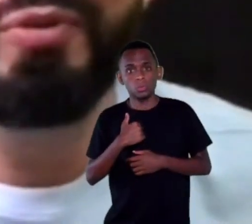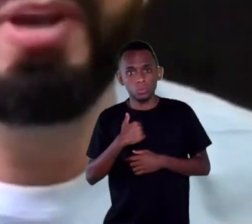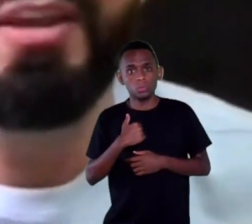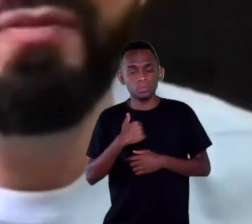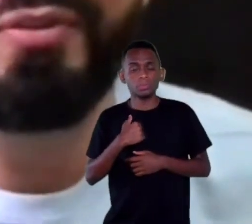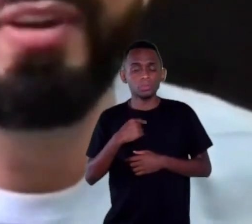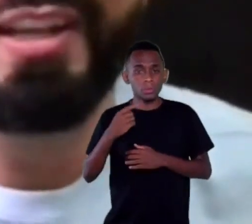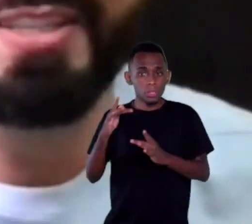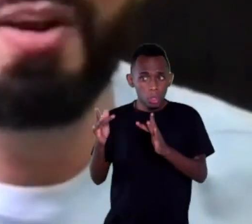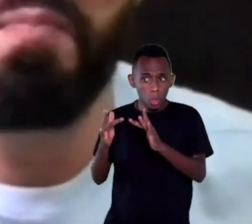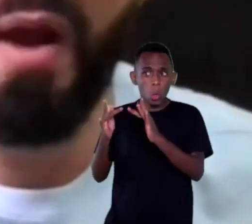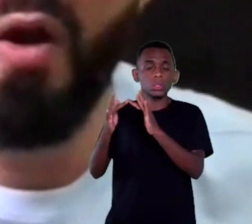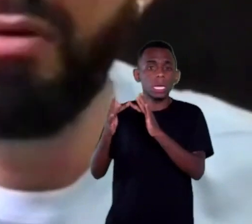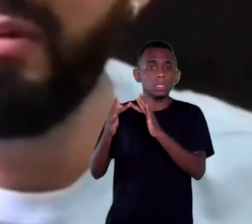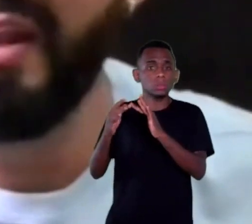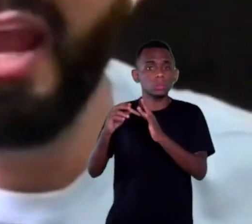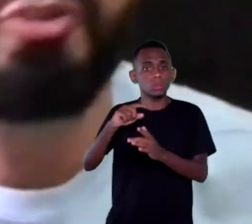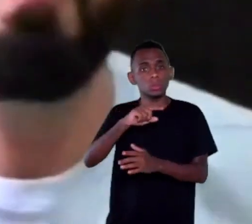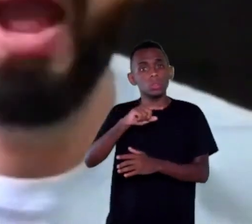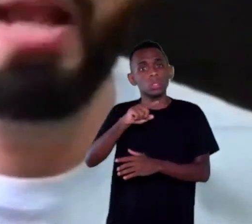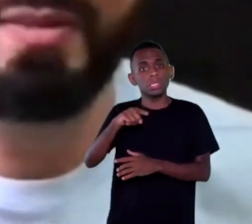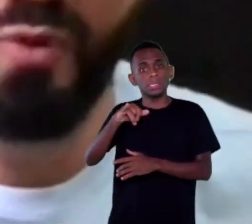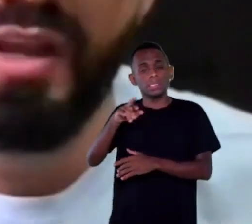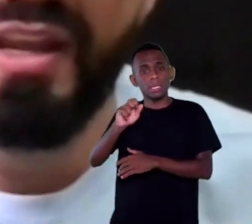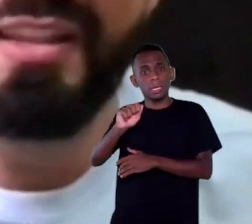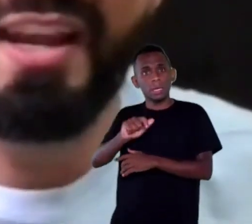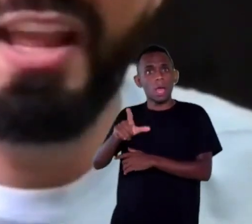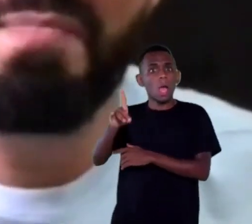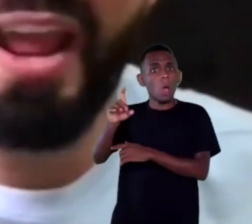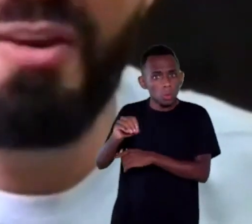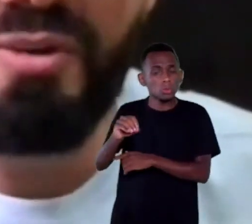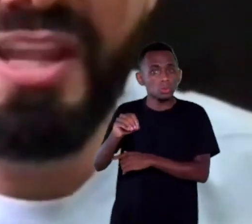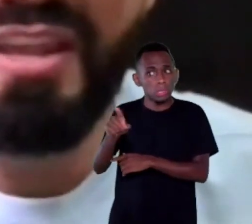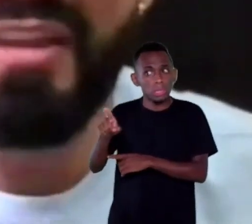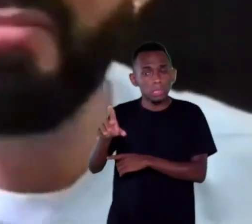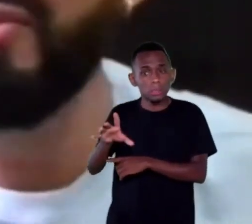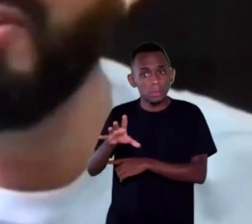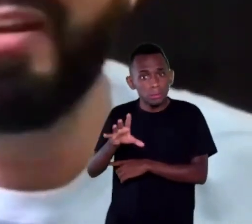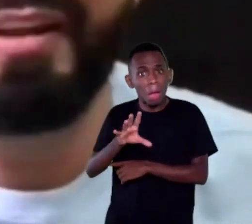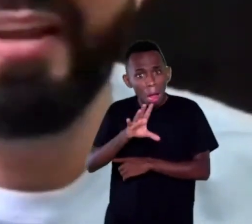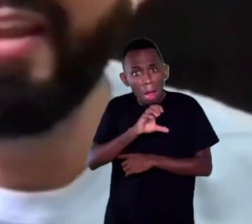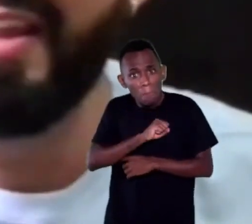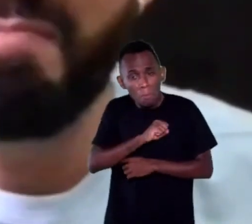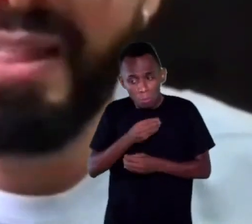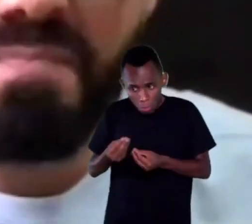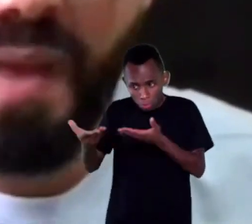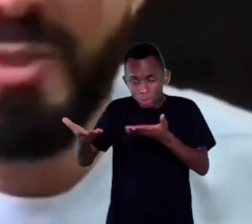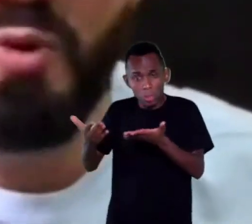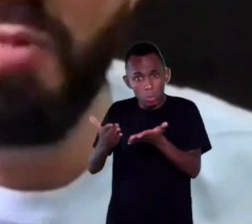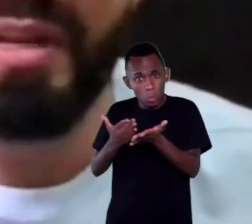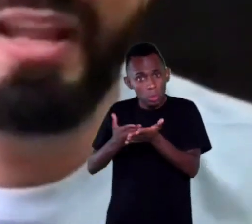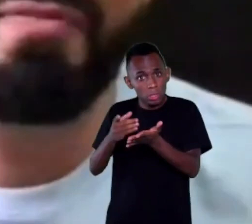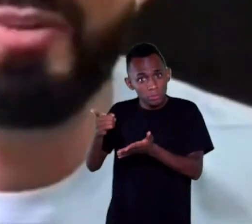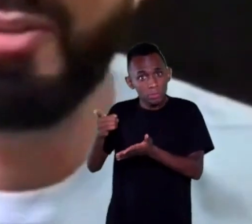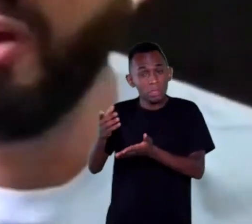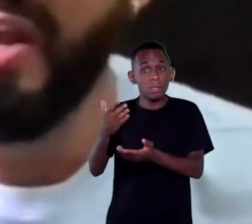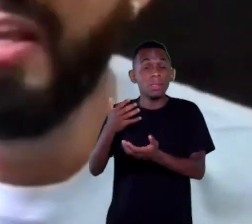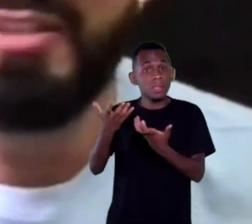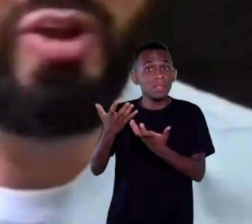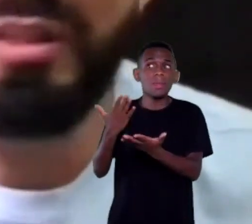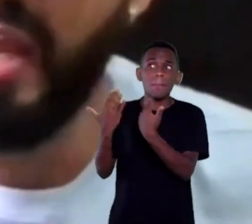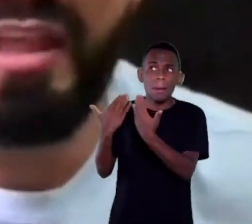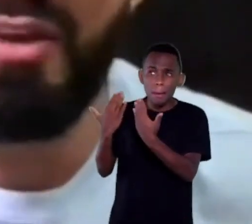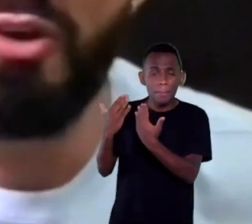Bienal do Livro, em São Paulo, e ele achou o máximo. Entreguei para ele o livro, e queria bater papo sobre, que ele falou